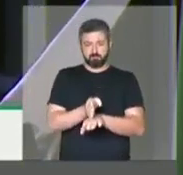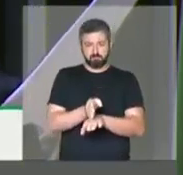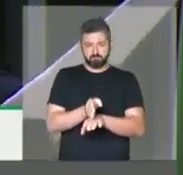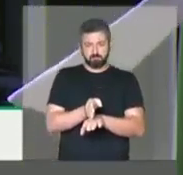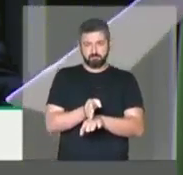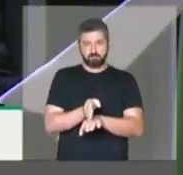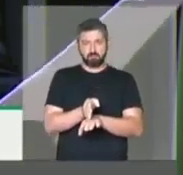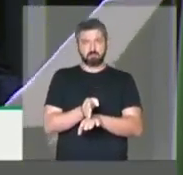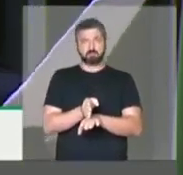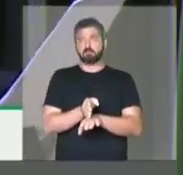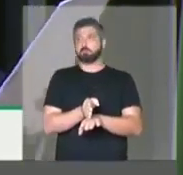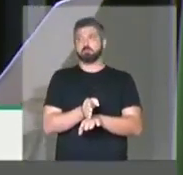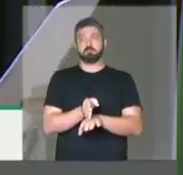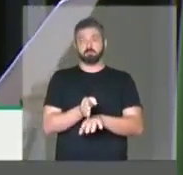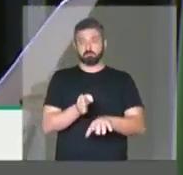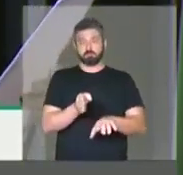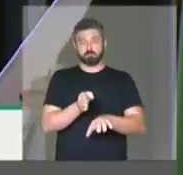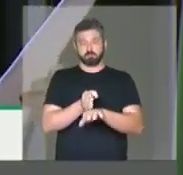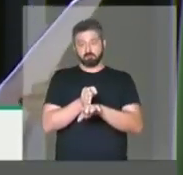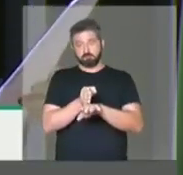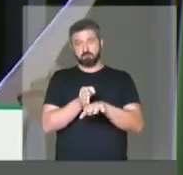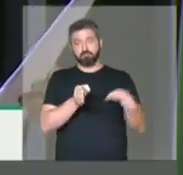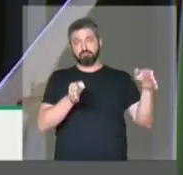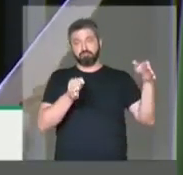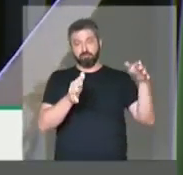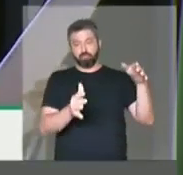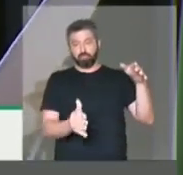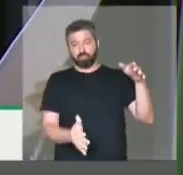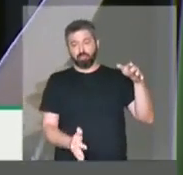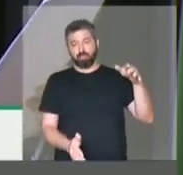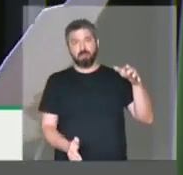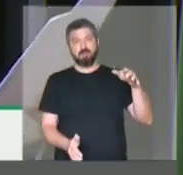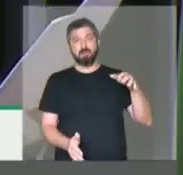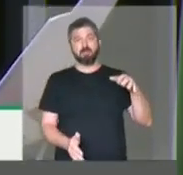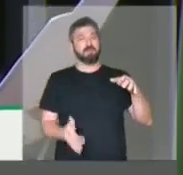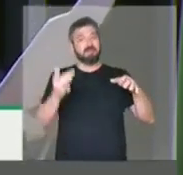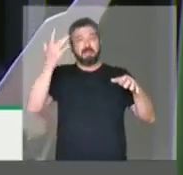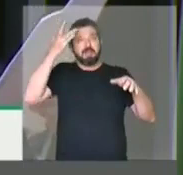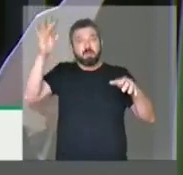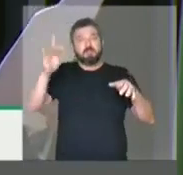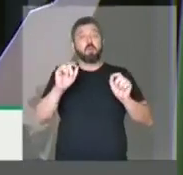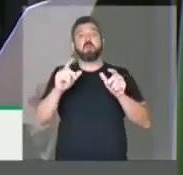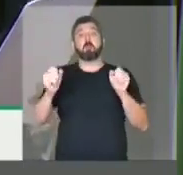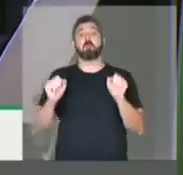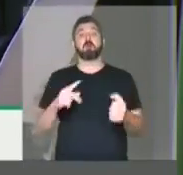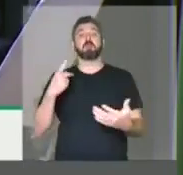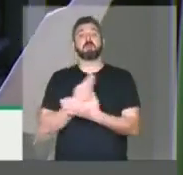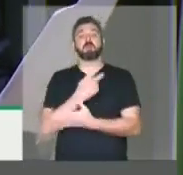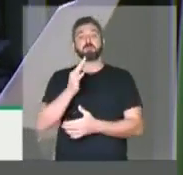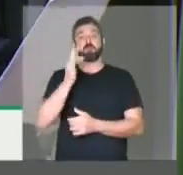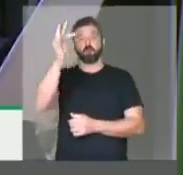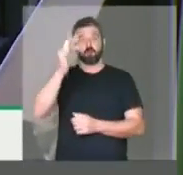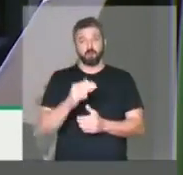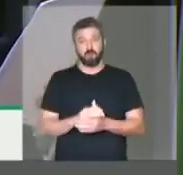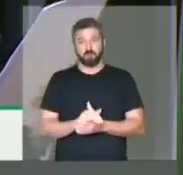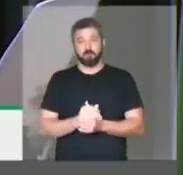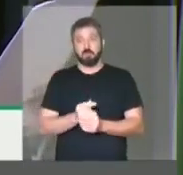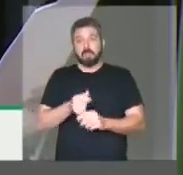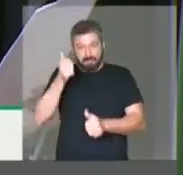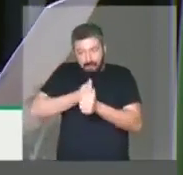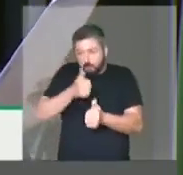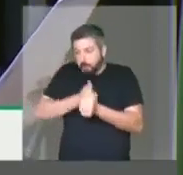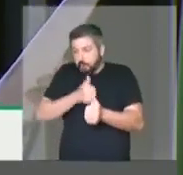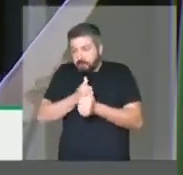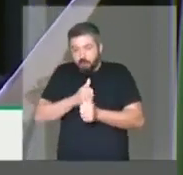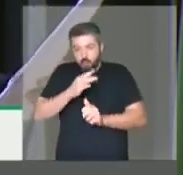centro está sem centro e por isso sem noção do que é e poderá vir a ser. Busca, é